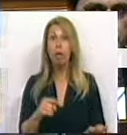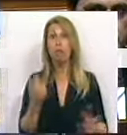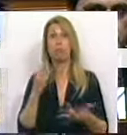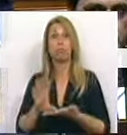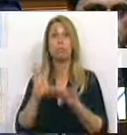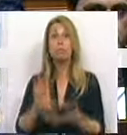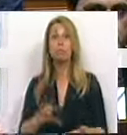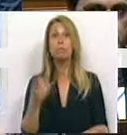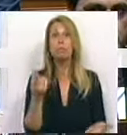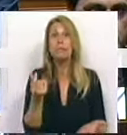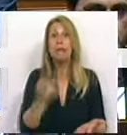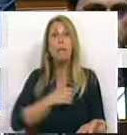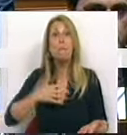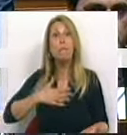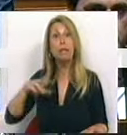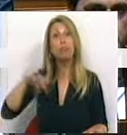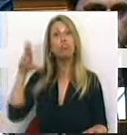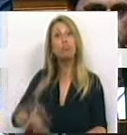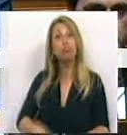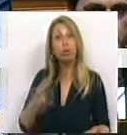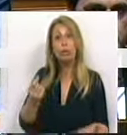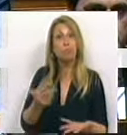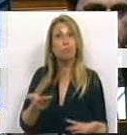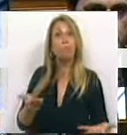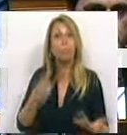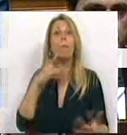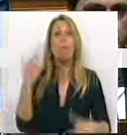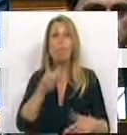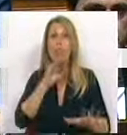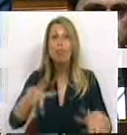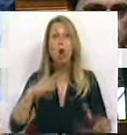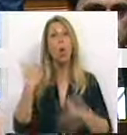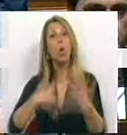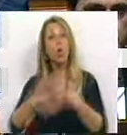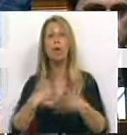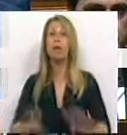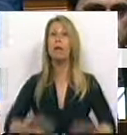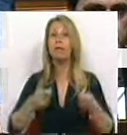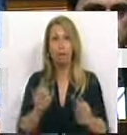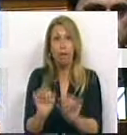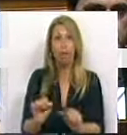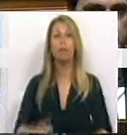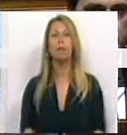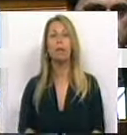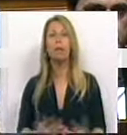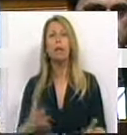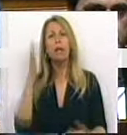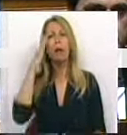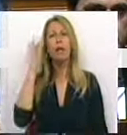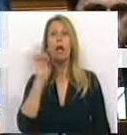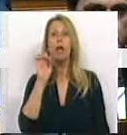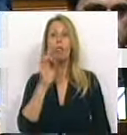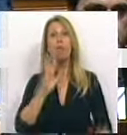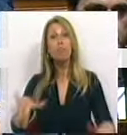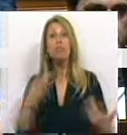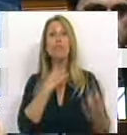da tesouraria das empresas portuguesas para poderem prosseguir os seus investimentos. E creio que é importante podermos perguntar